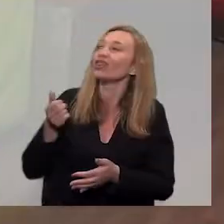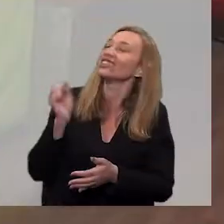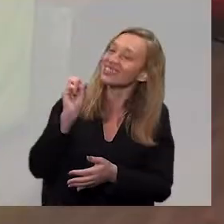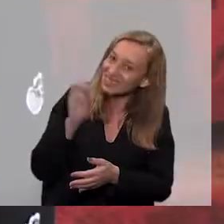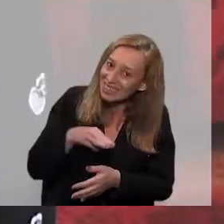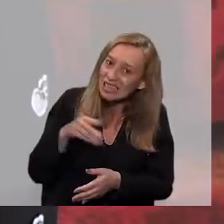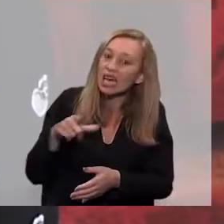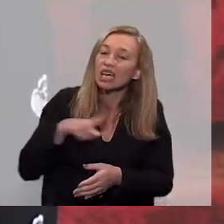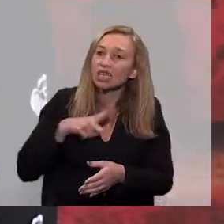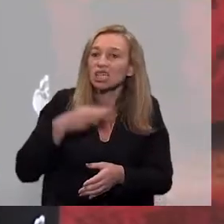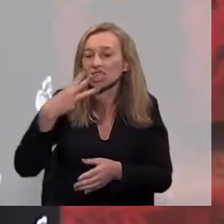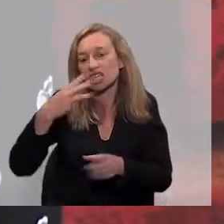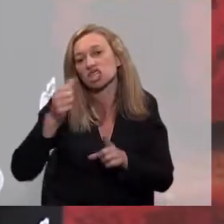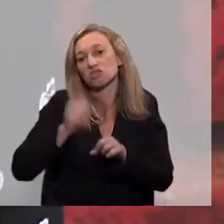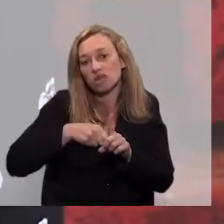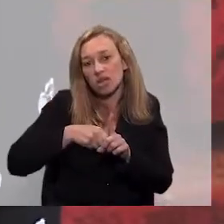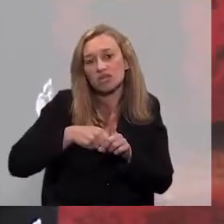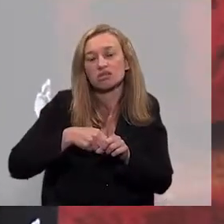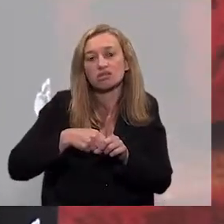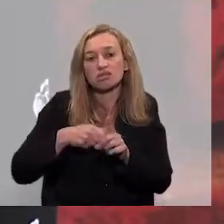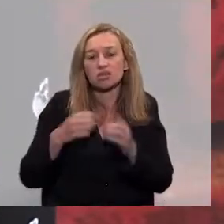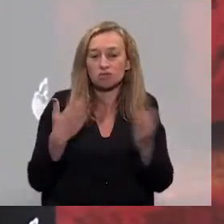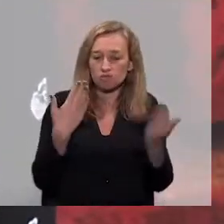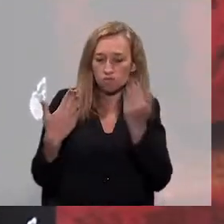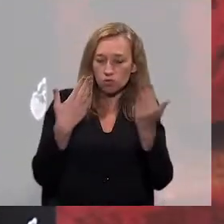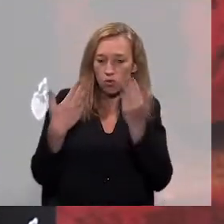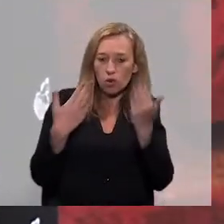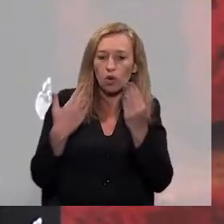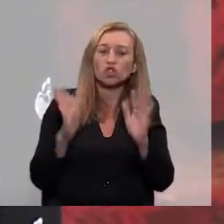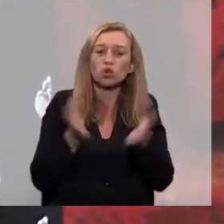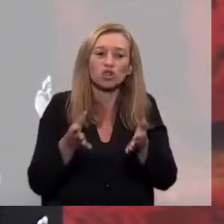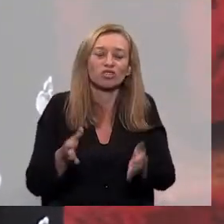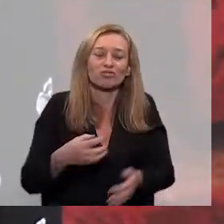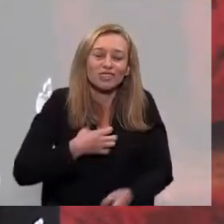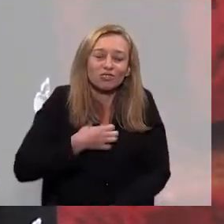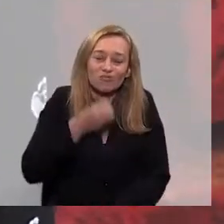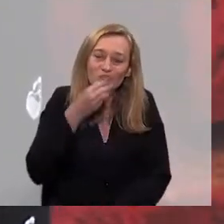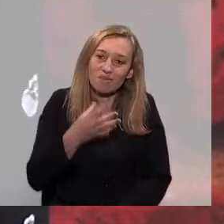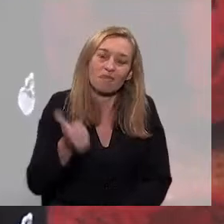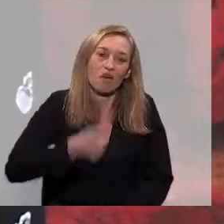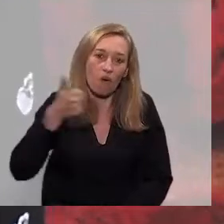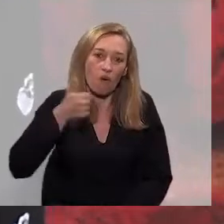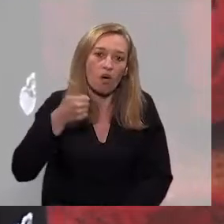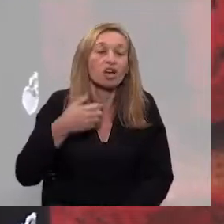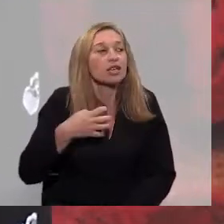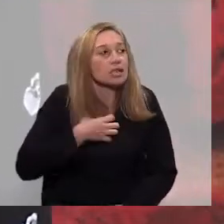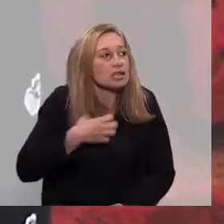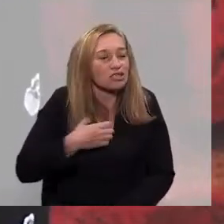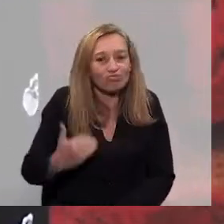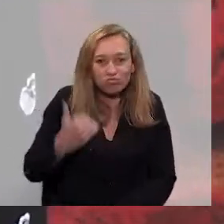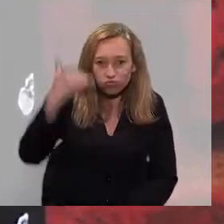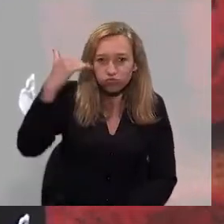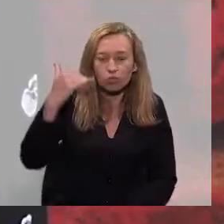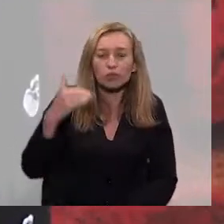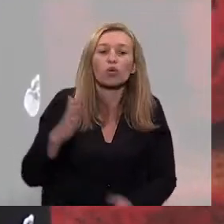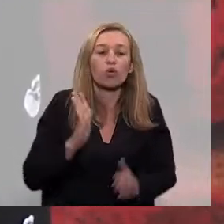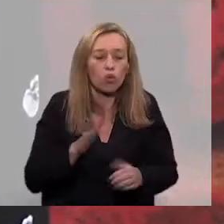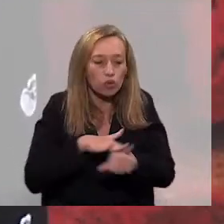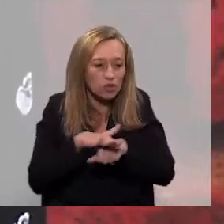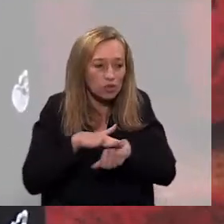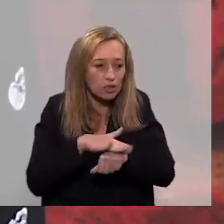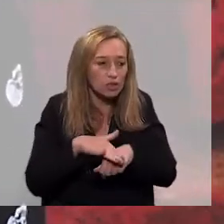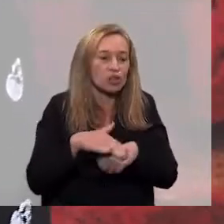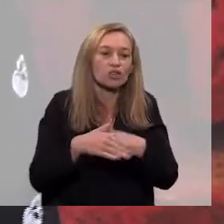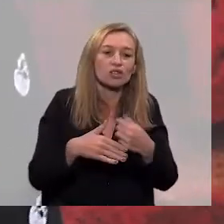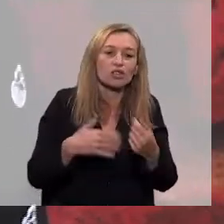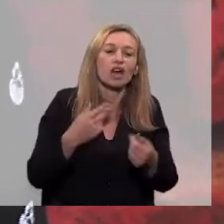melhor? Sim, tem uns 3 meses que eu faço acompanhamento psicológico e eu já me sinto bem melhor. Eu me sinto mais adulta, hoje em dia eu